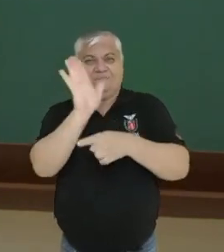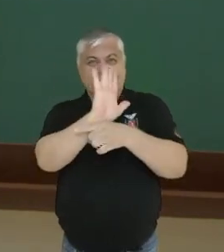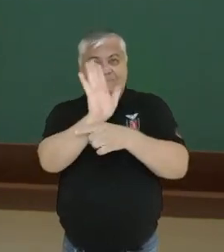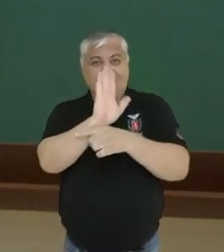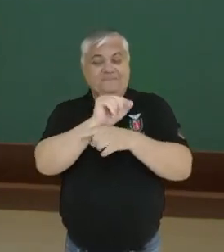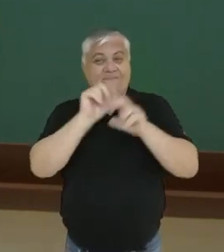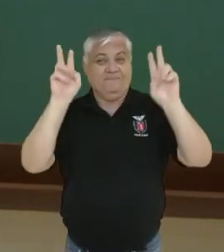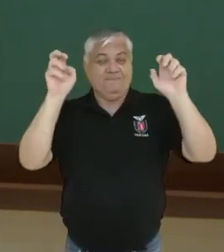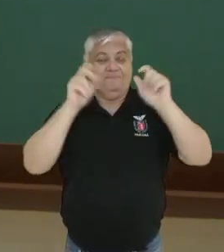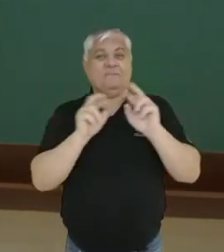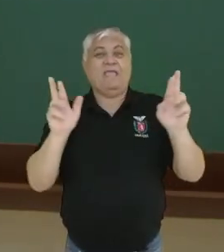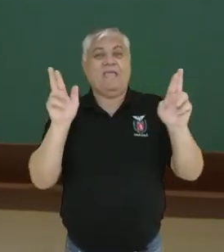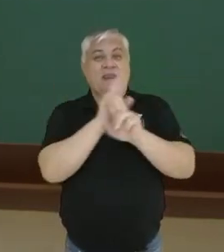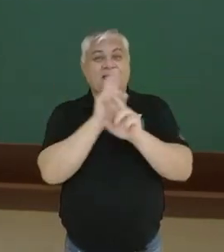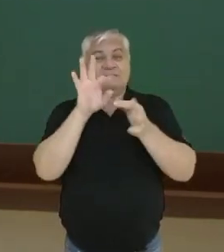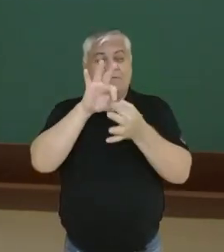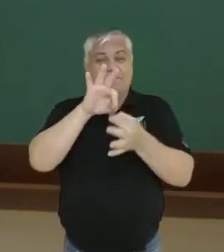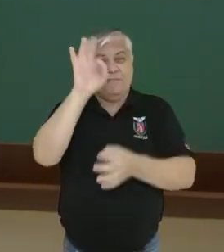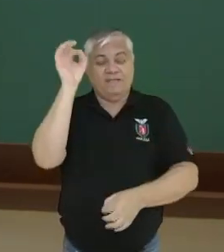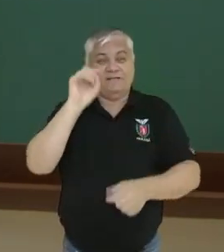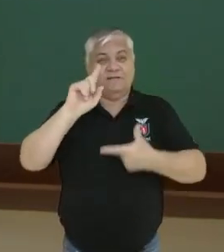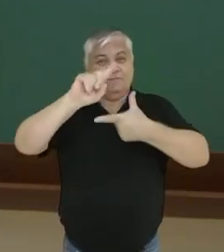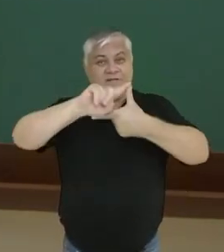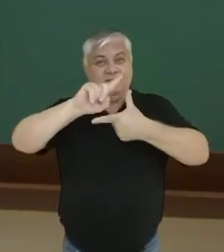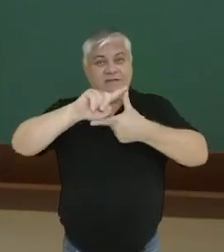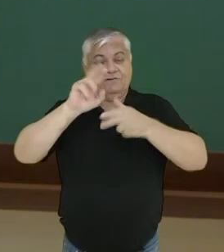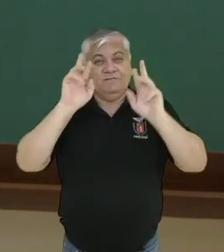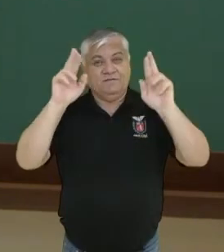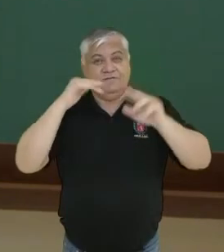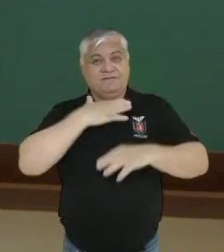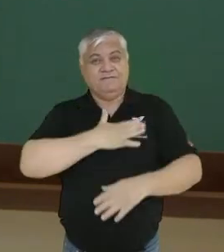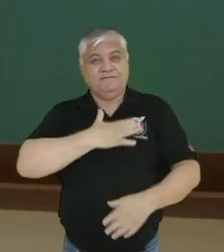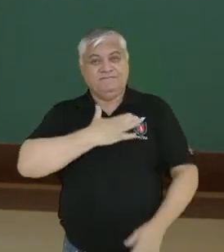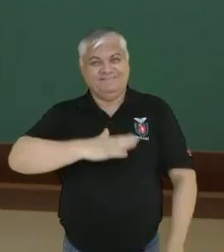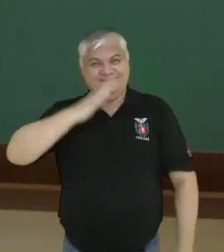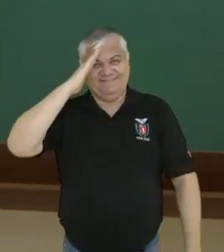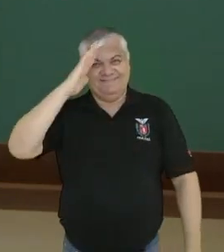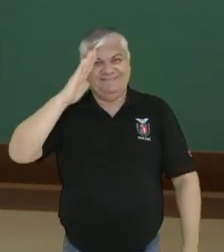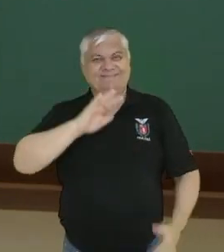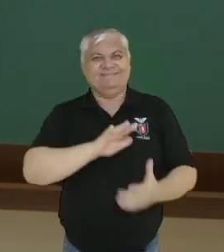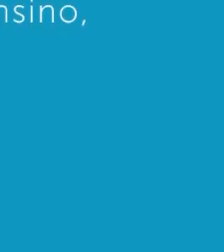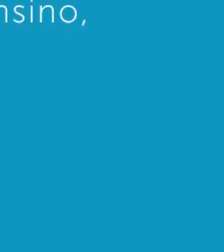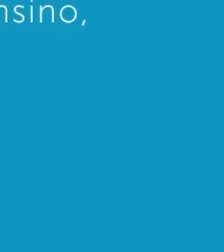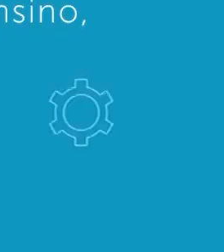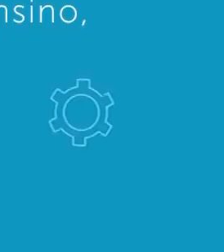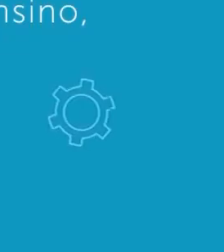nós falamos sobre relações métricas no triângulo retângulo. Espero que vocês tenham gostado e até breve.